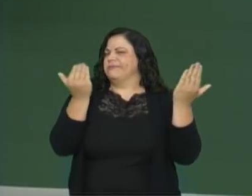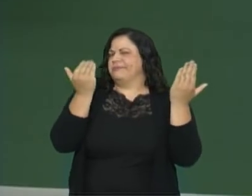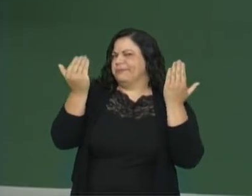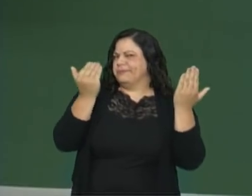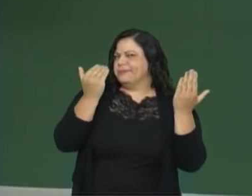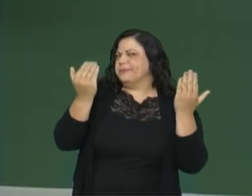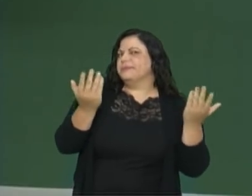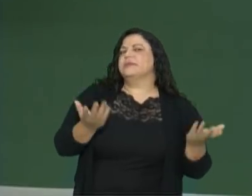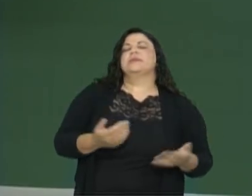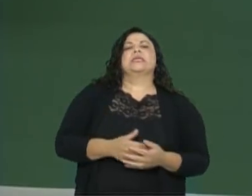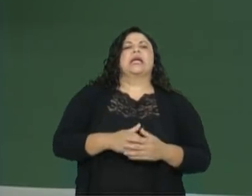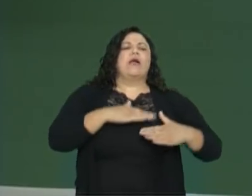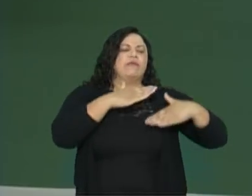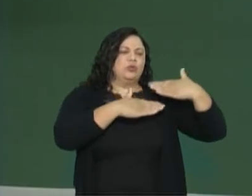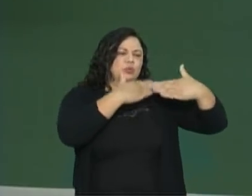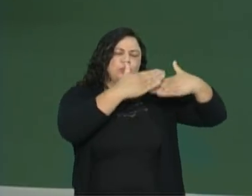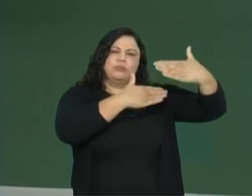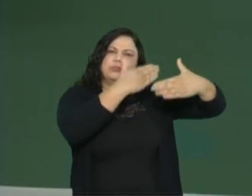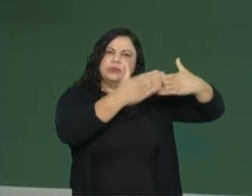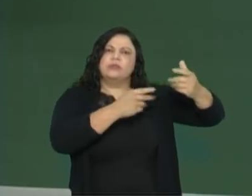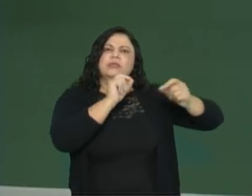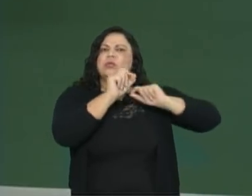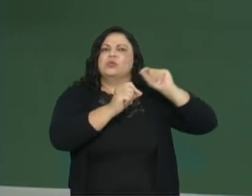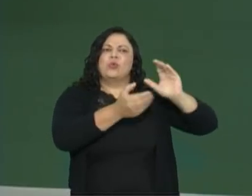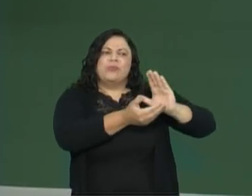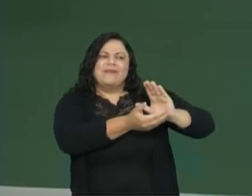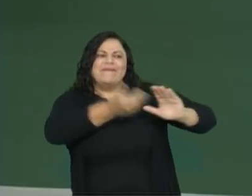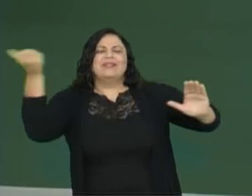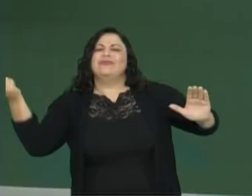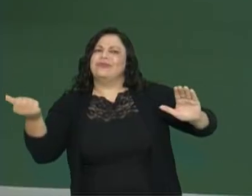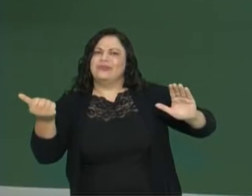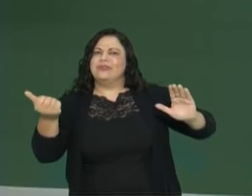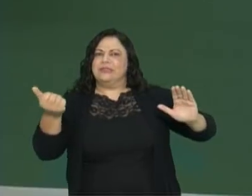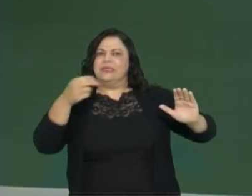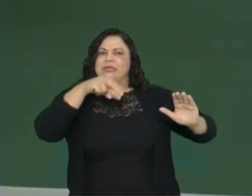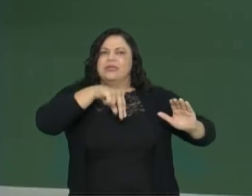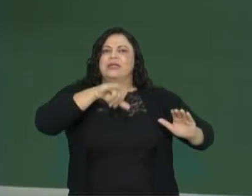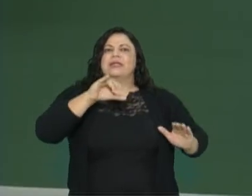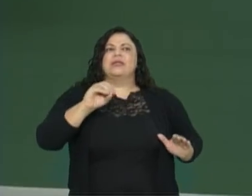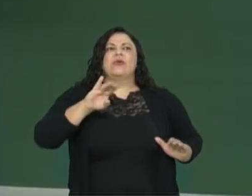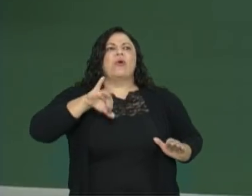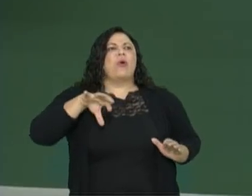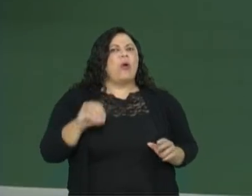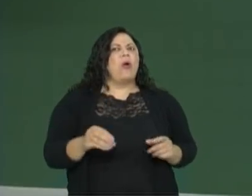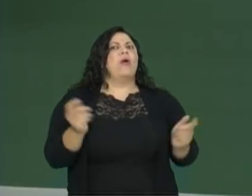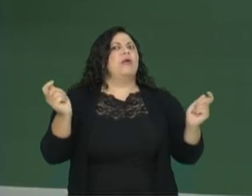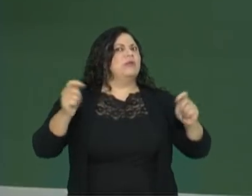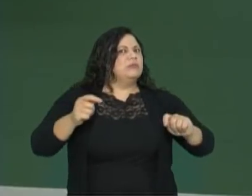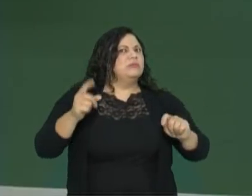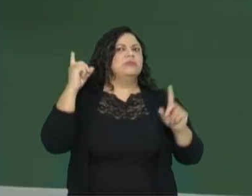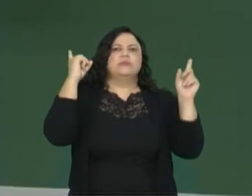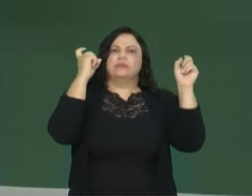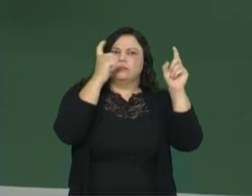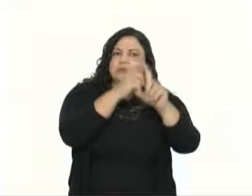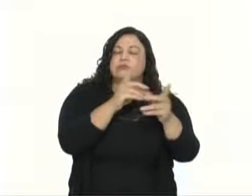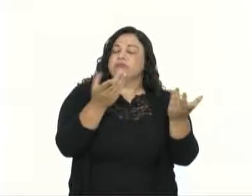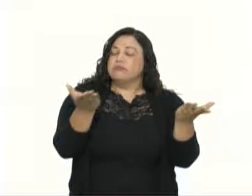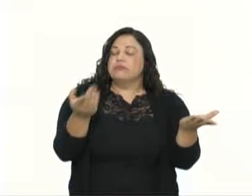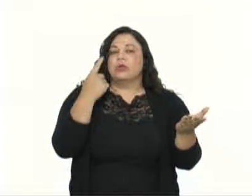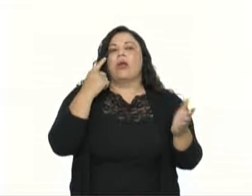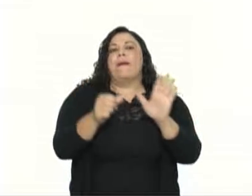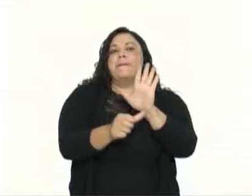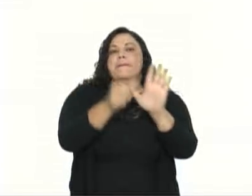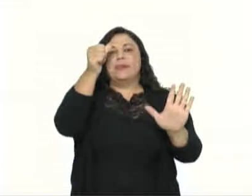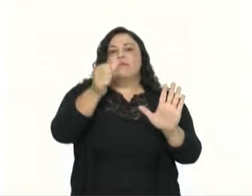pegar a columbita e retirar o nióbio que tem lá dentro. Ou o pirocloro e retirar o nióbio que tem lá dentro. Olha lá, primeiro